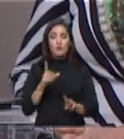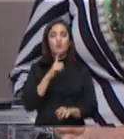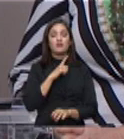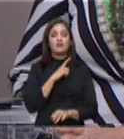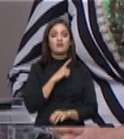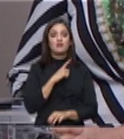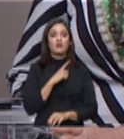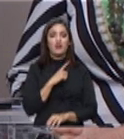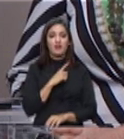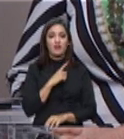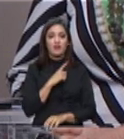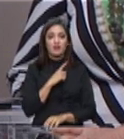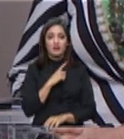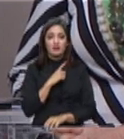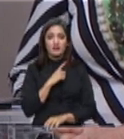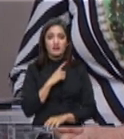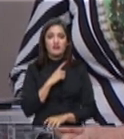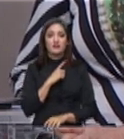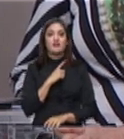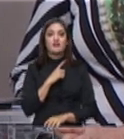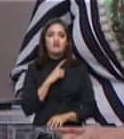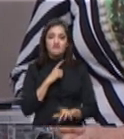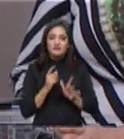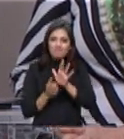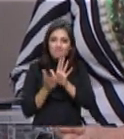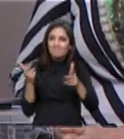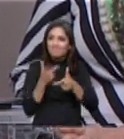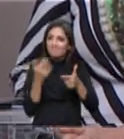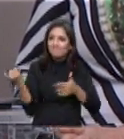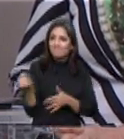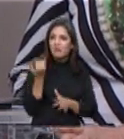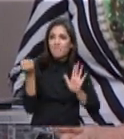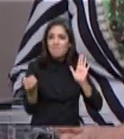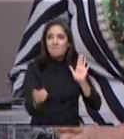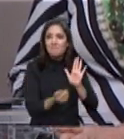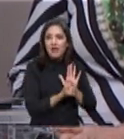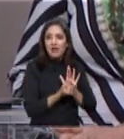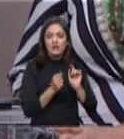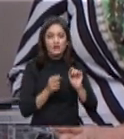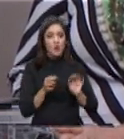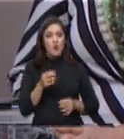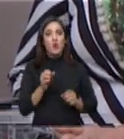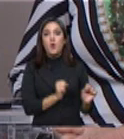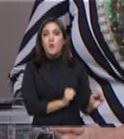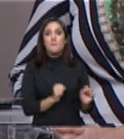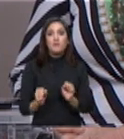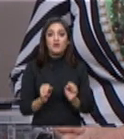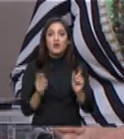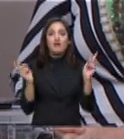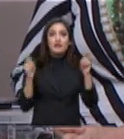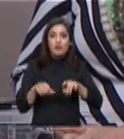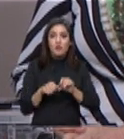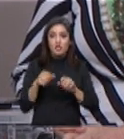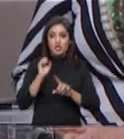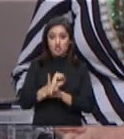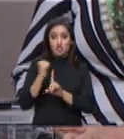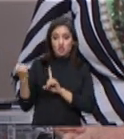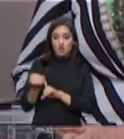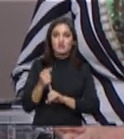consigo uma elevada carga de simbolismo, qual seja o poder de tornar acessível à